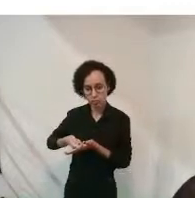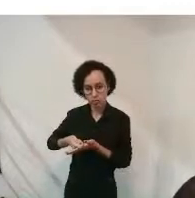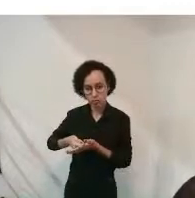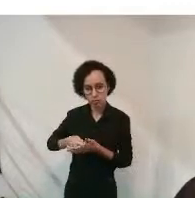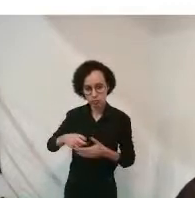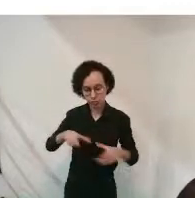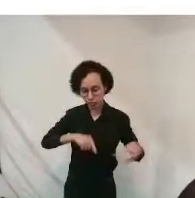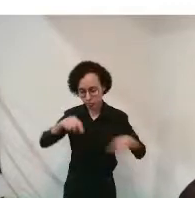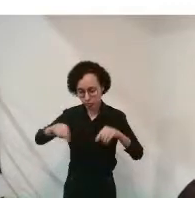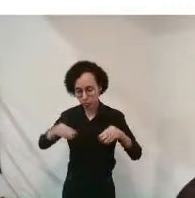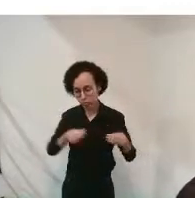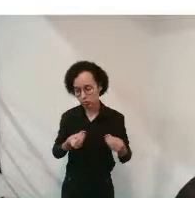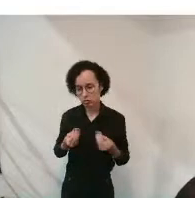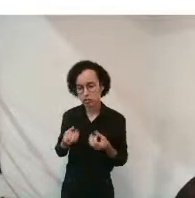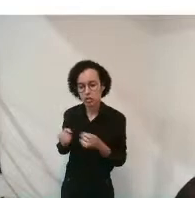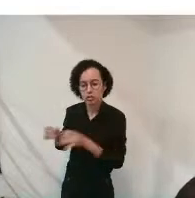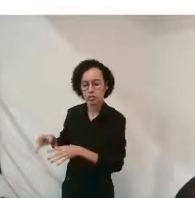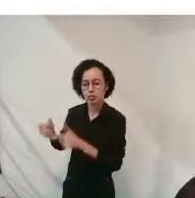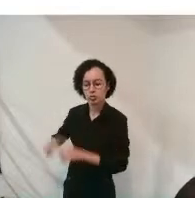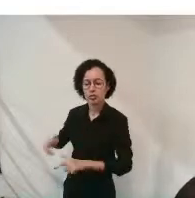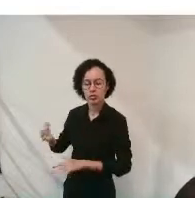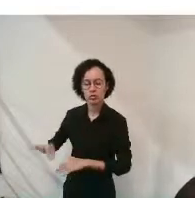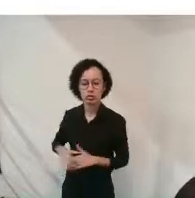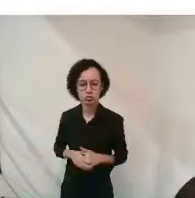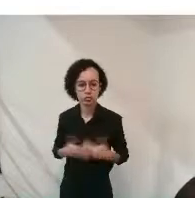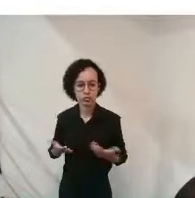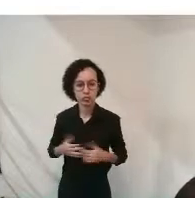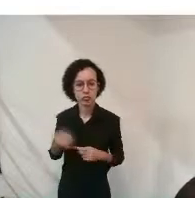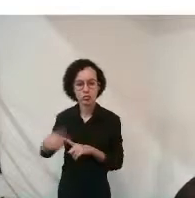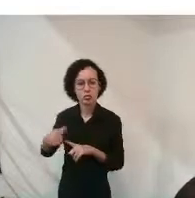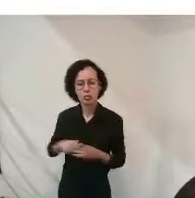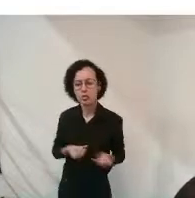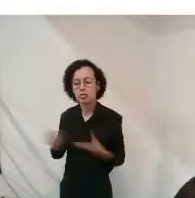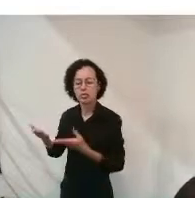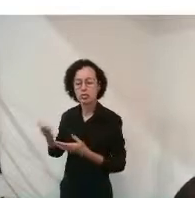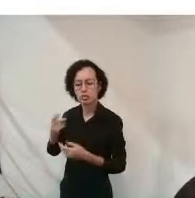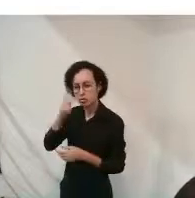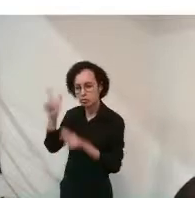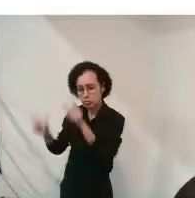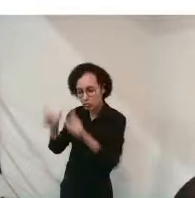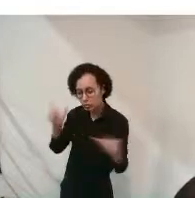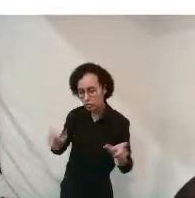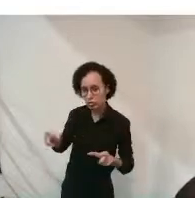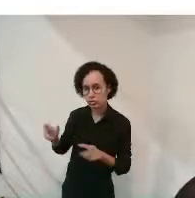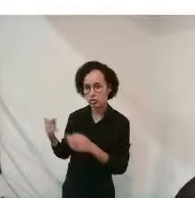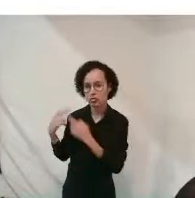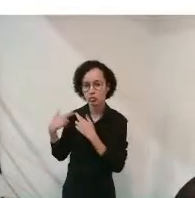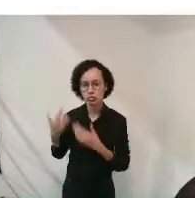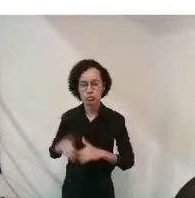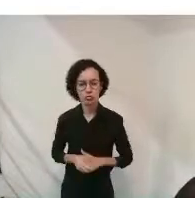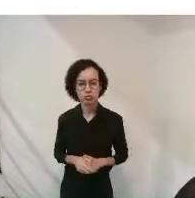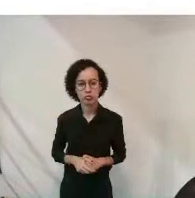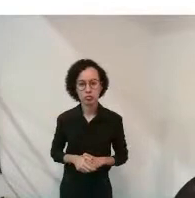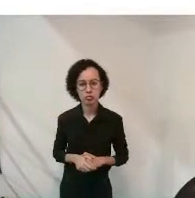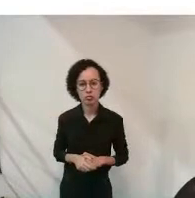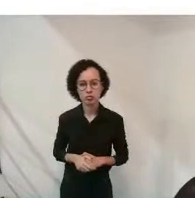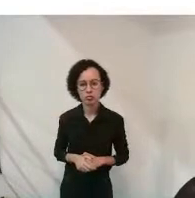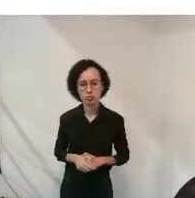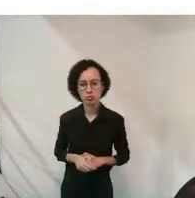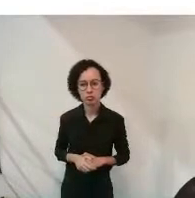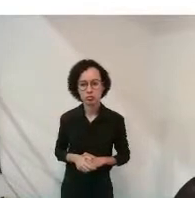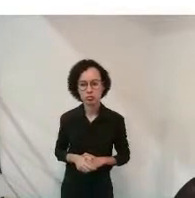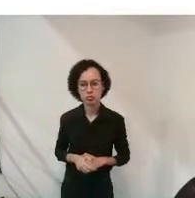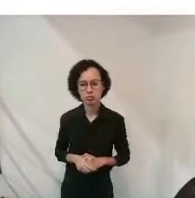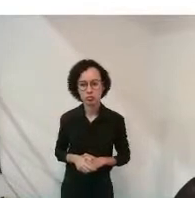dar a destinação adequada a seus resíduos. Por que não entrega aos catadores? Me diga, são embalagens. A